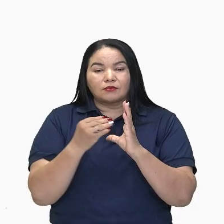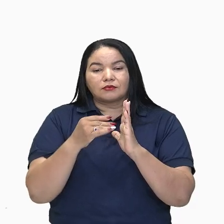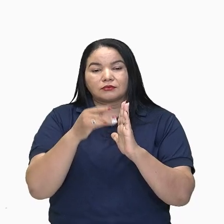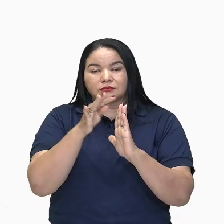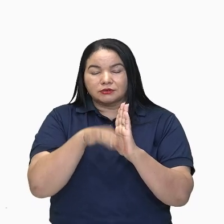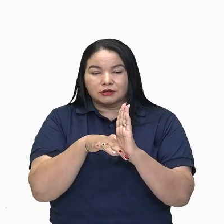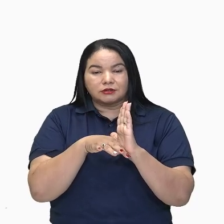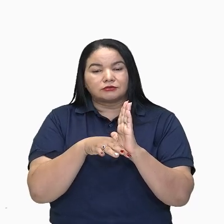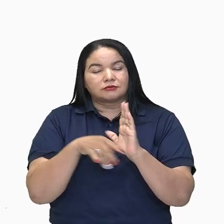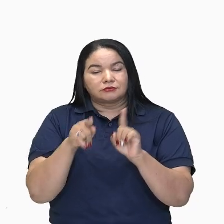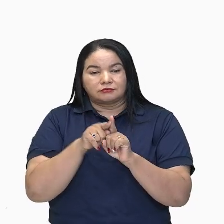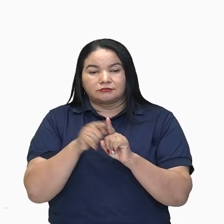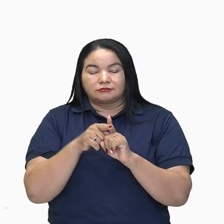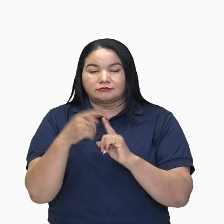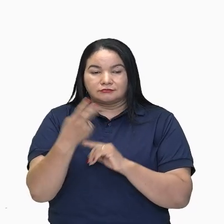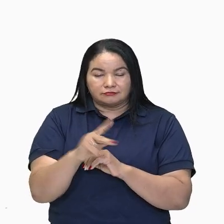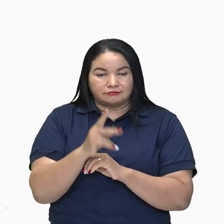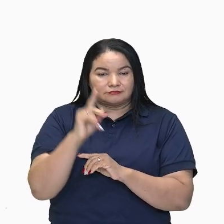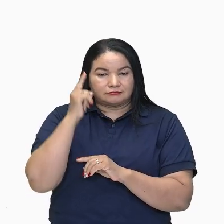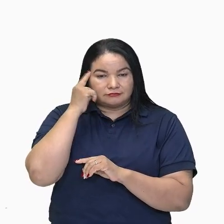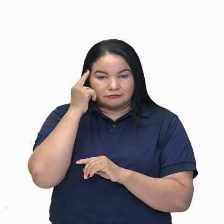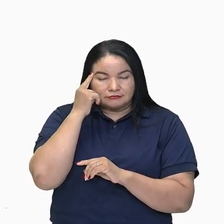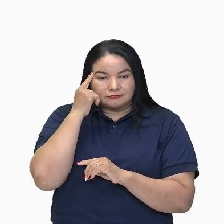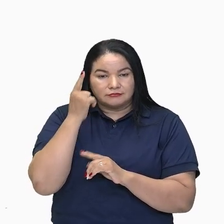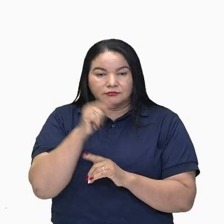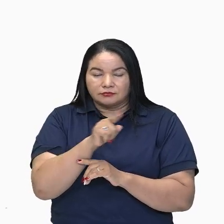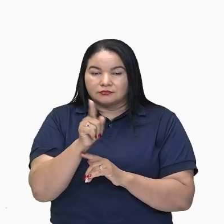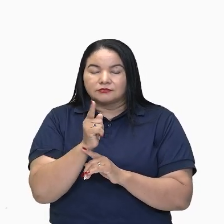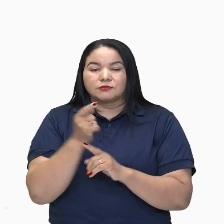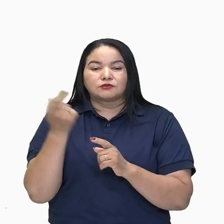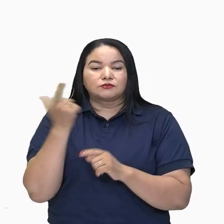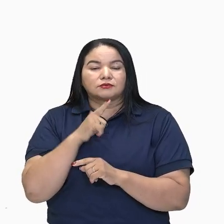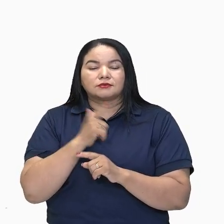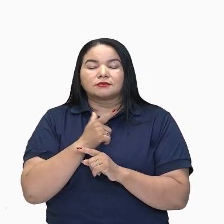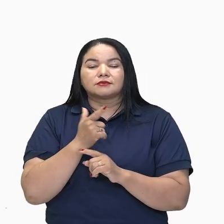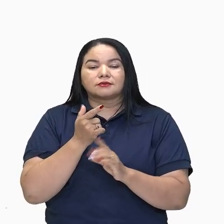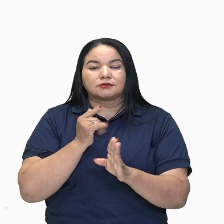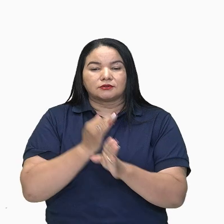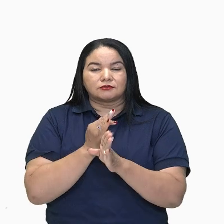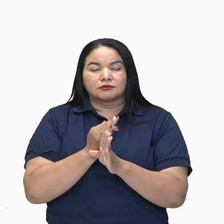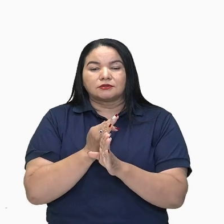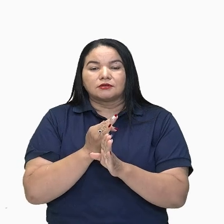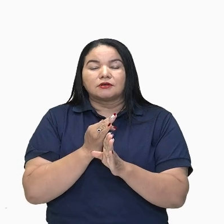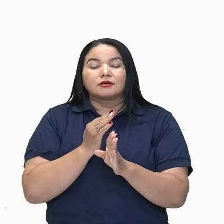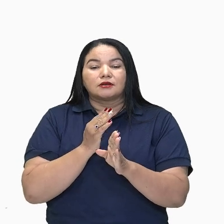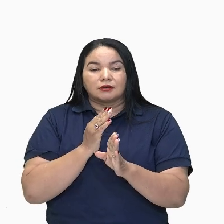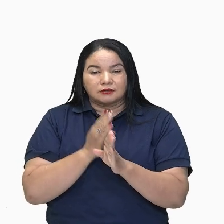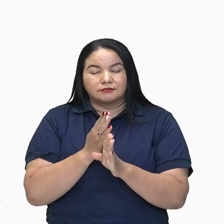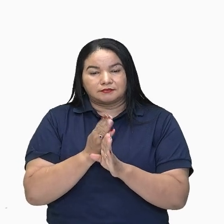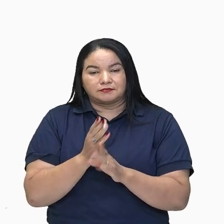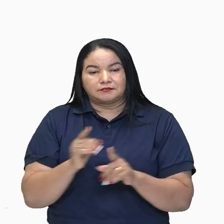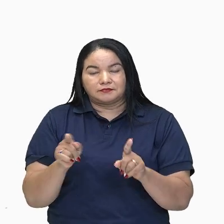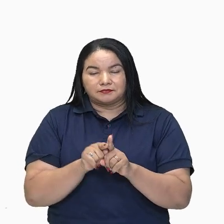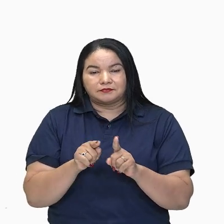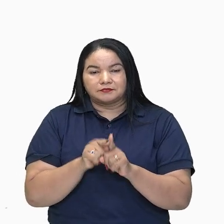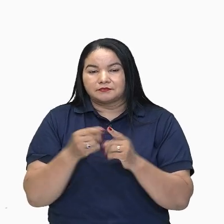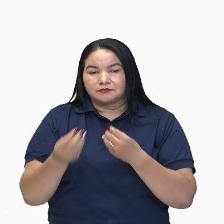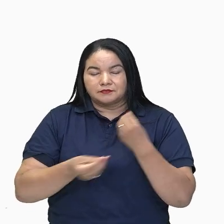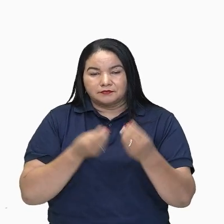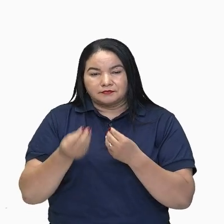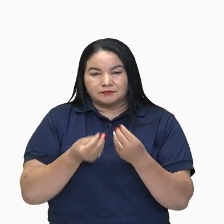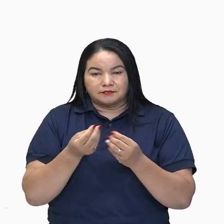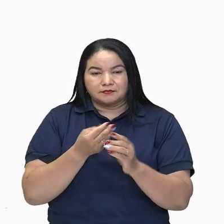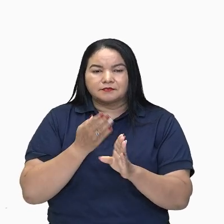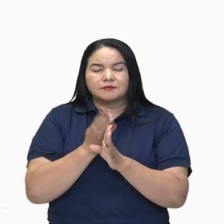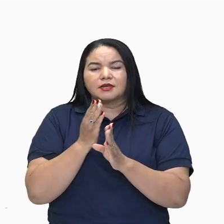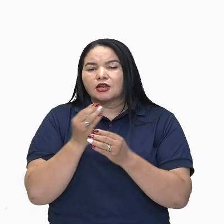suas ideias. Então, você tem que saber identificar qual é o ponto de vista de quem escreveu. E aí, mais importante do que identificar o